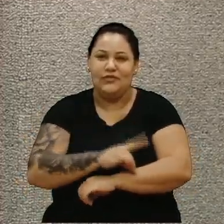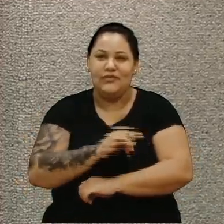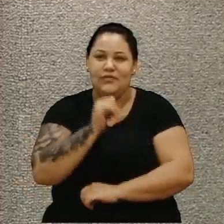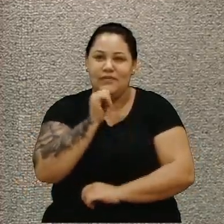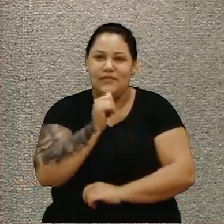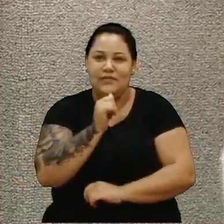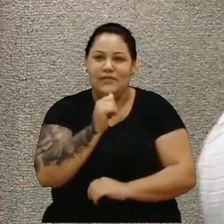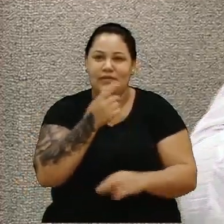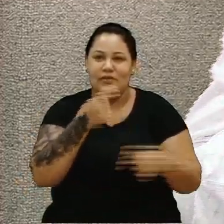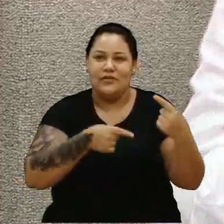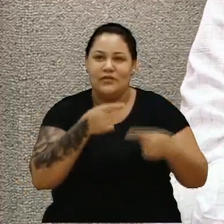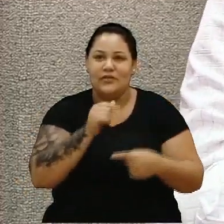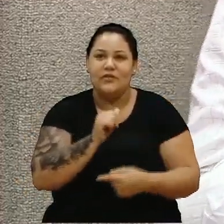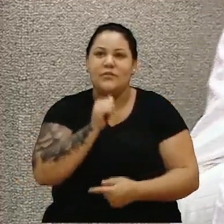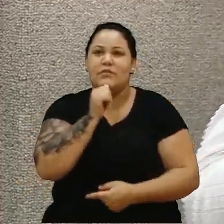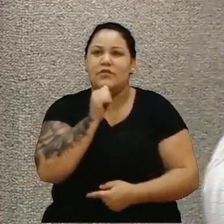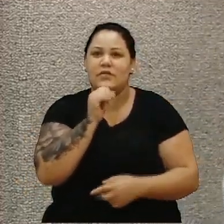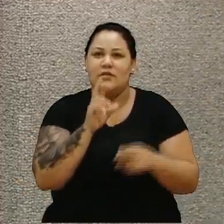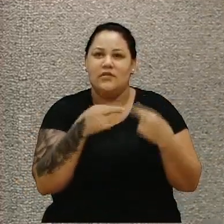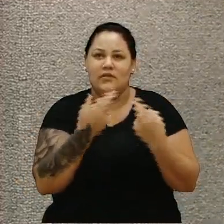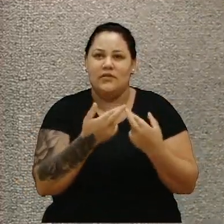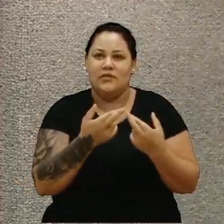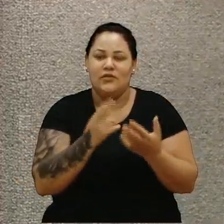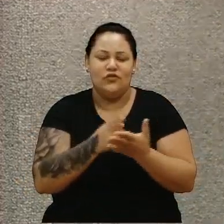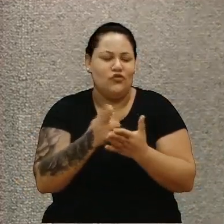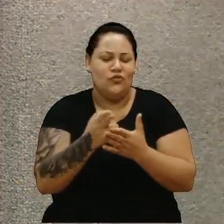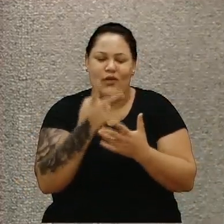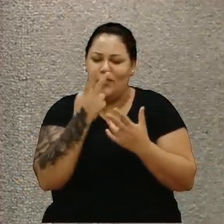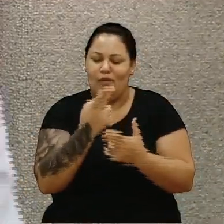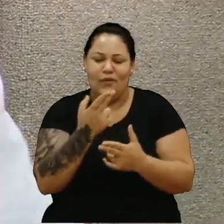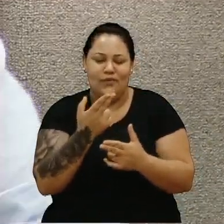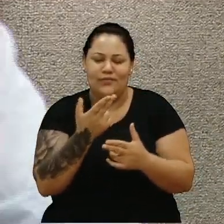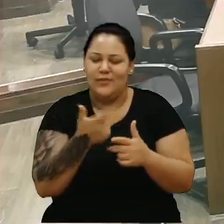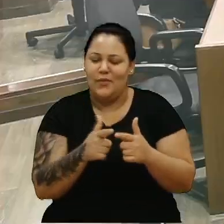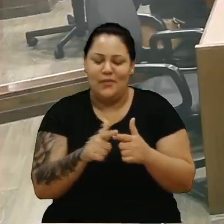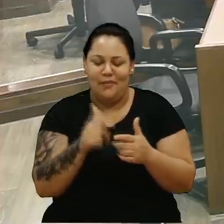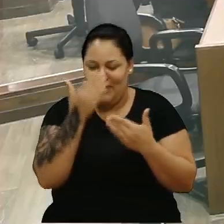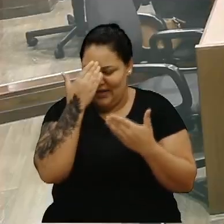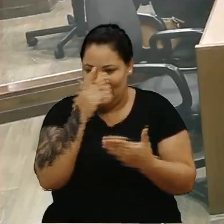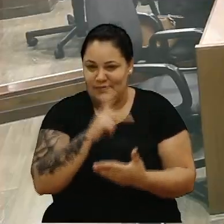sessão. Vai continuar assim, sem problema. Obrigado, presidente. Obrigado. Encerrado o espaço.